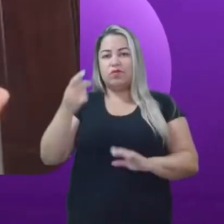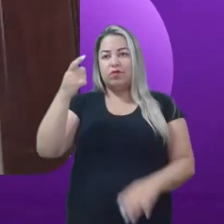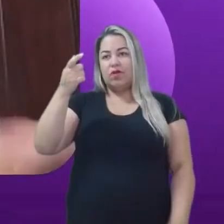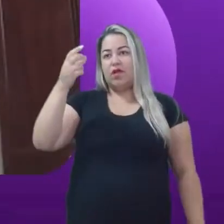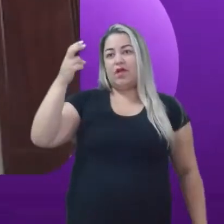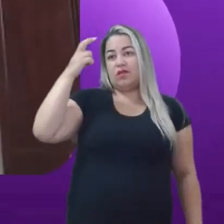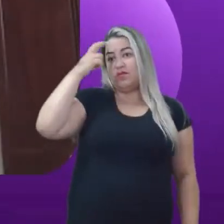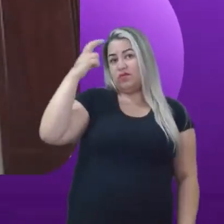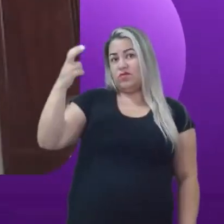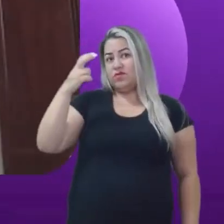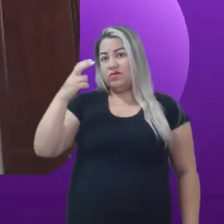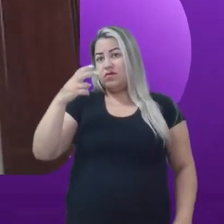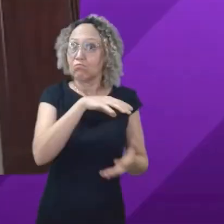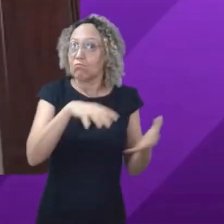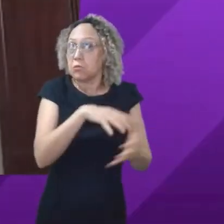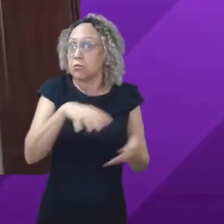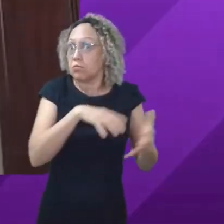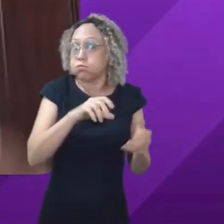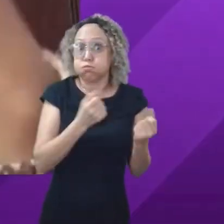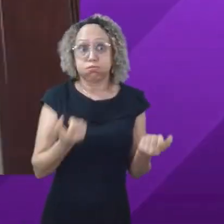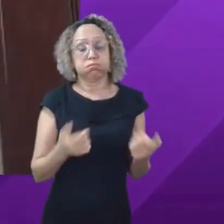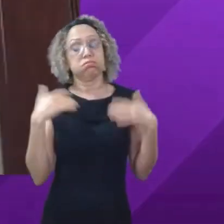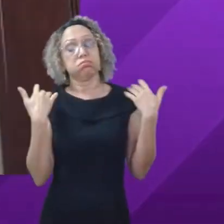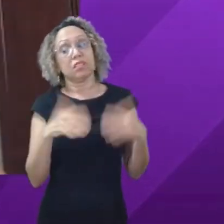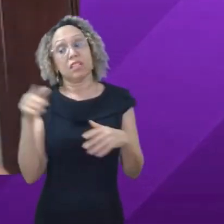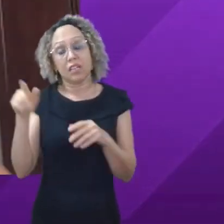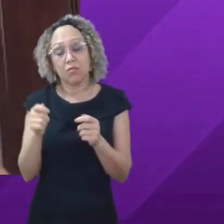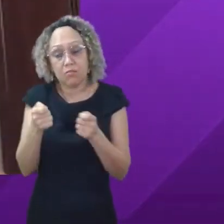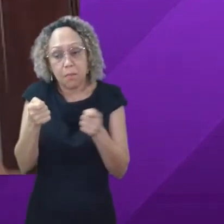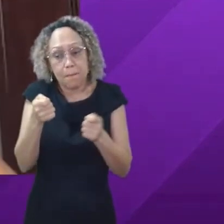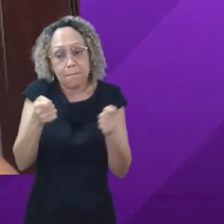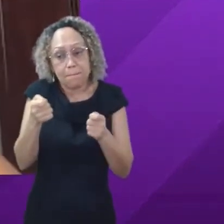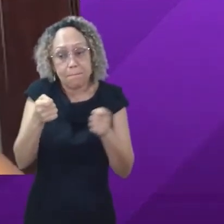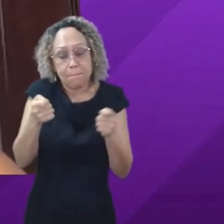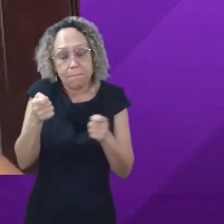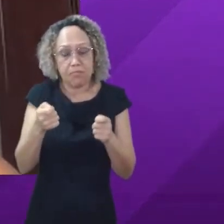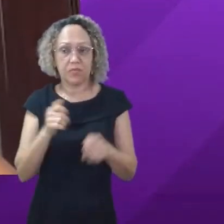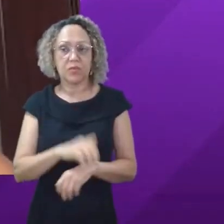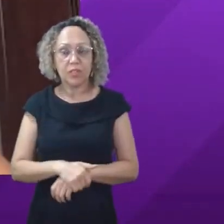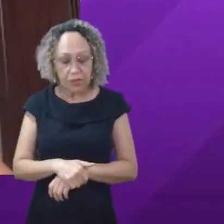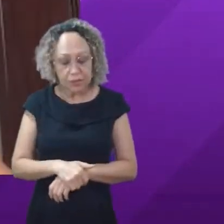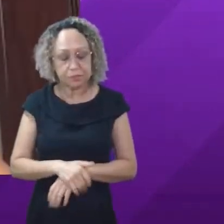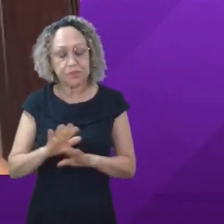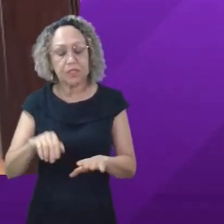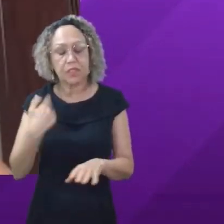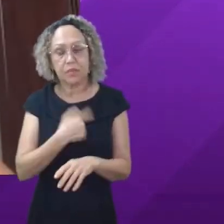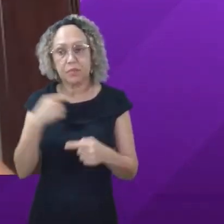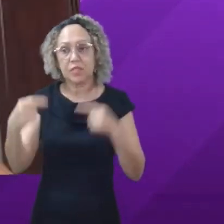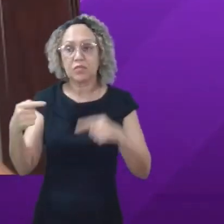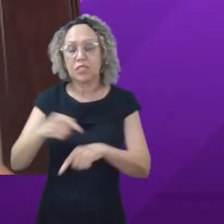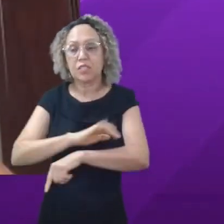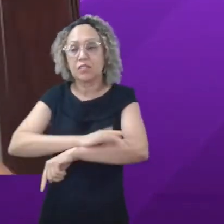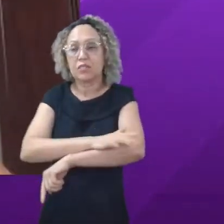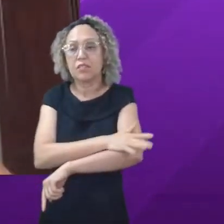intelecto desenvolvido o suficiente para isso. Então é importante que no SUAS a gente possa discutir essa questão do racismo, porque